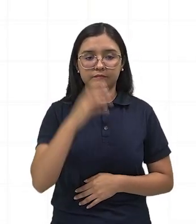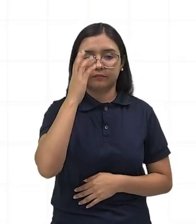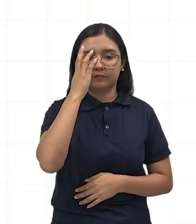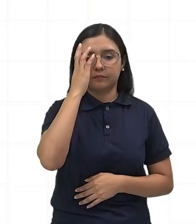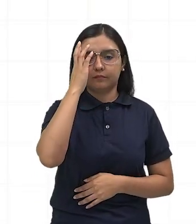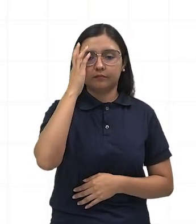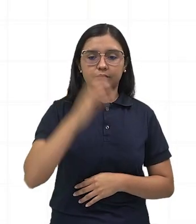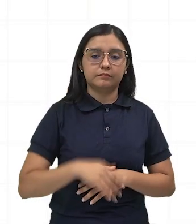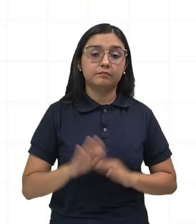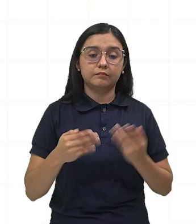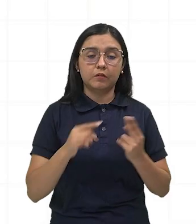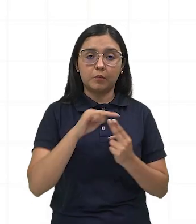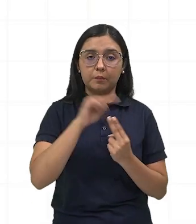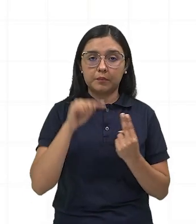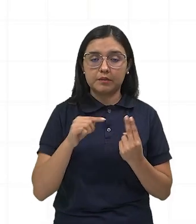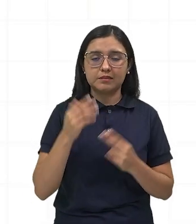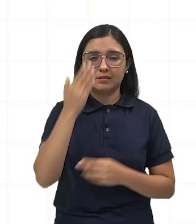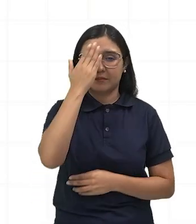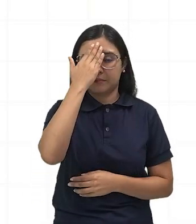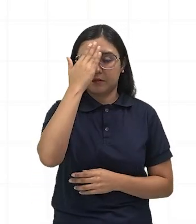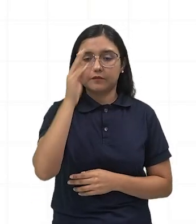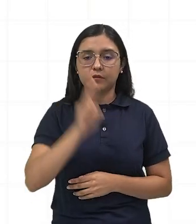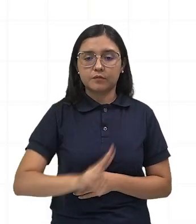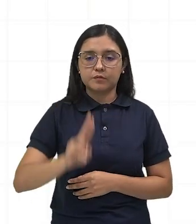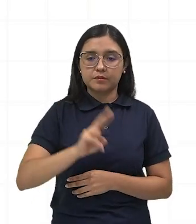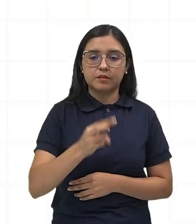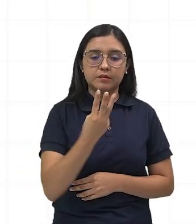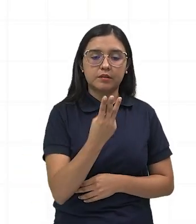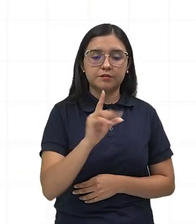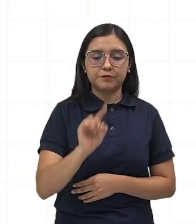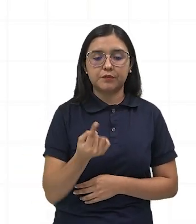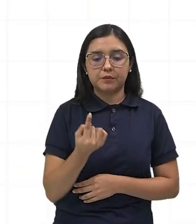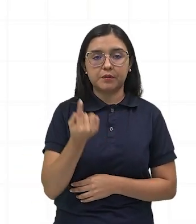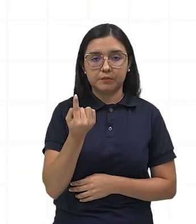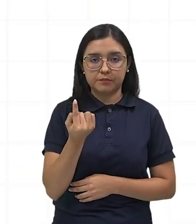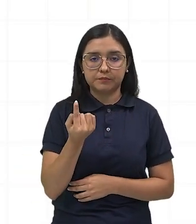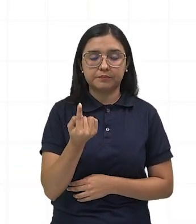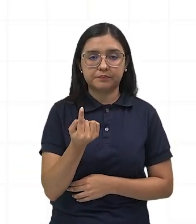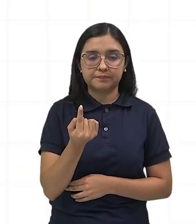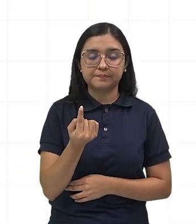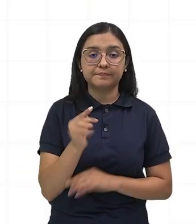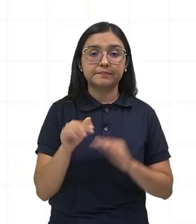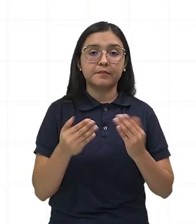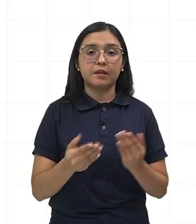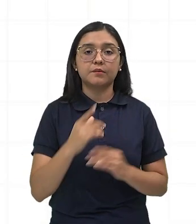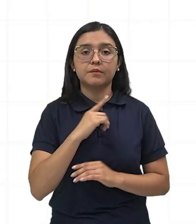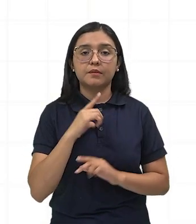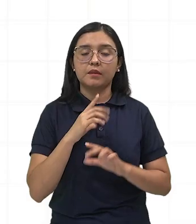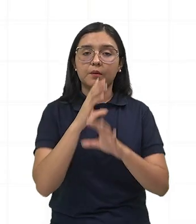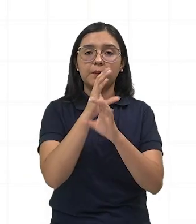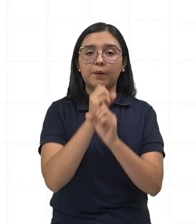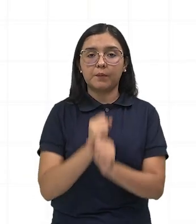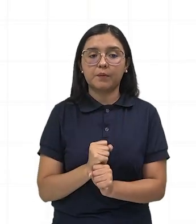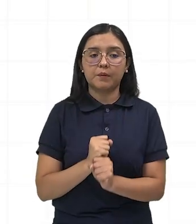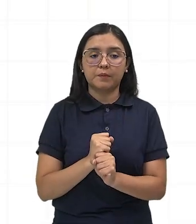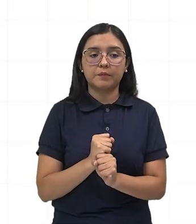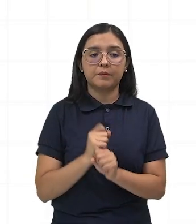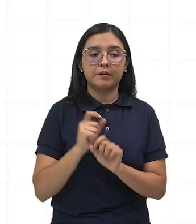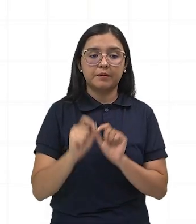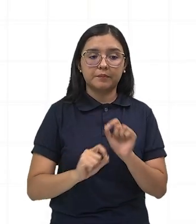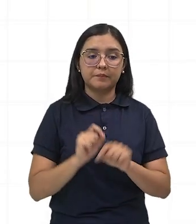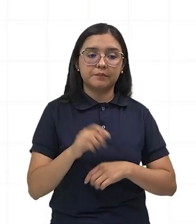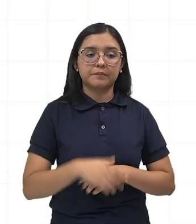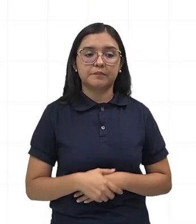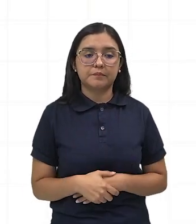Bom, o π, nós já sabemos que nós vamos utilizar 3,1, então nós temos como calcular